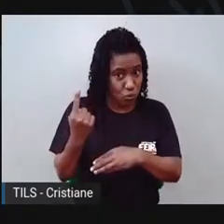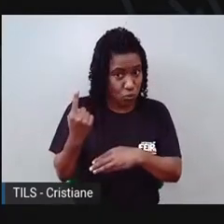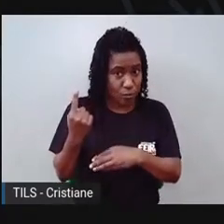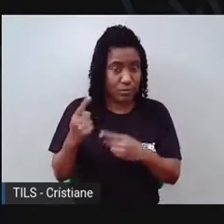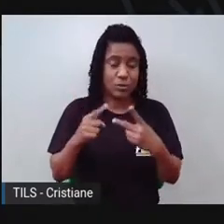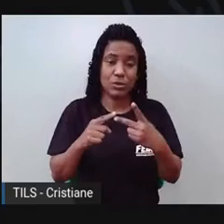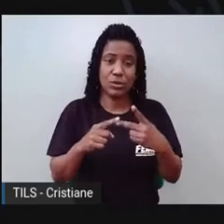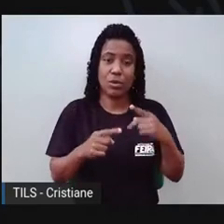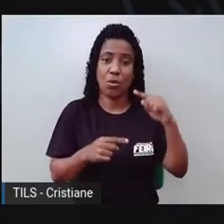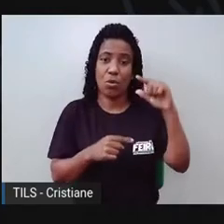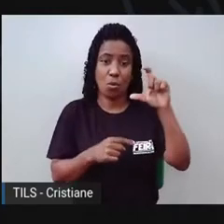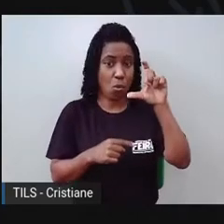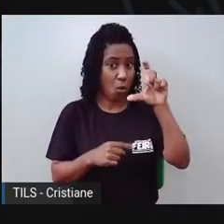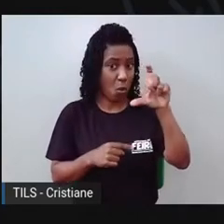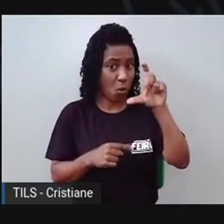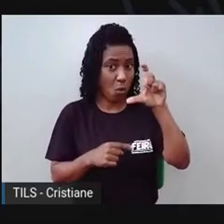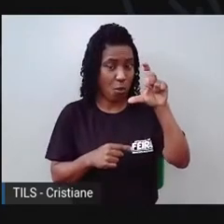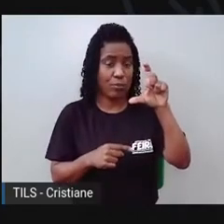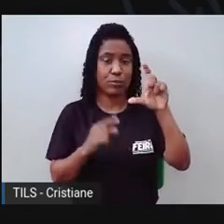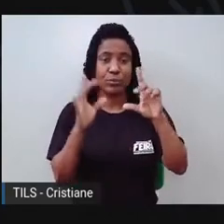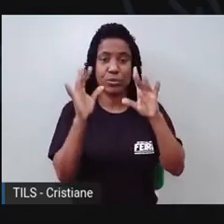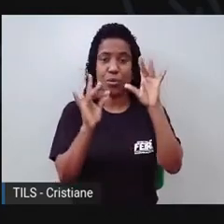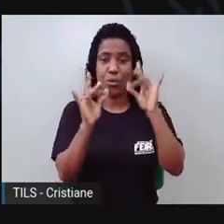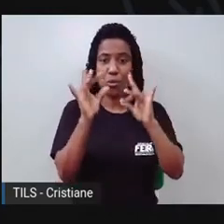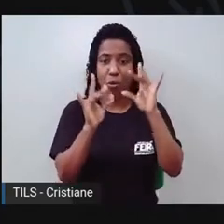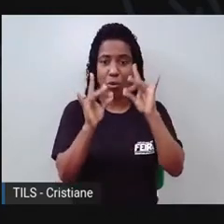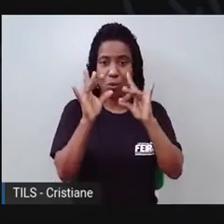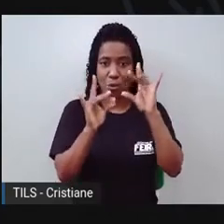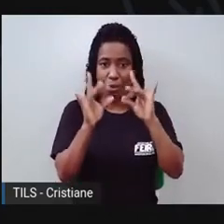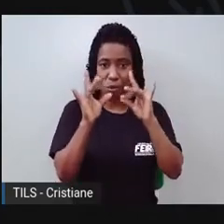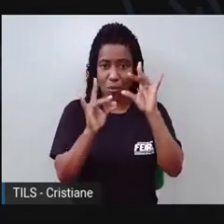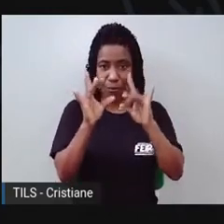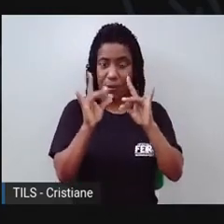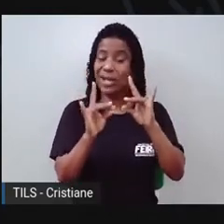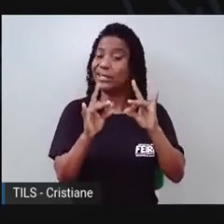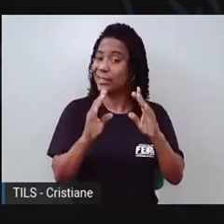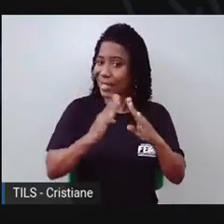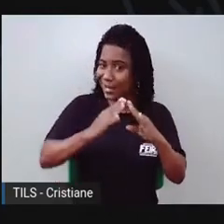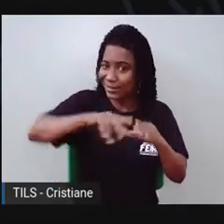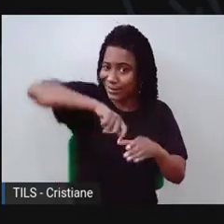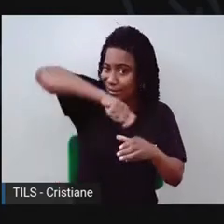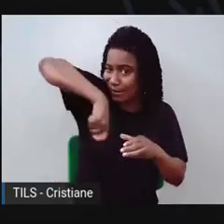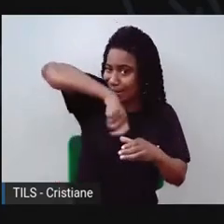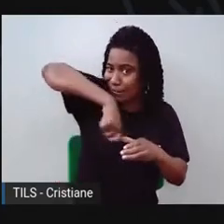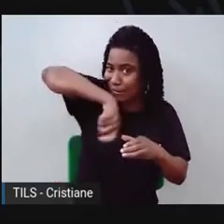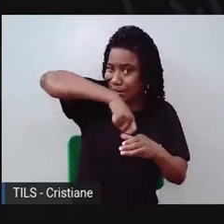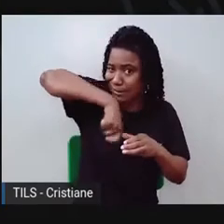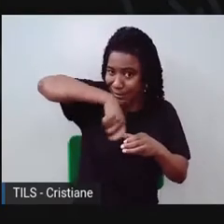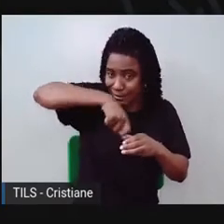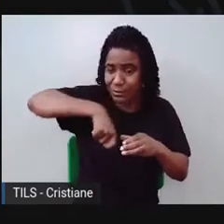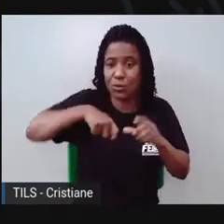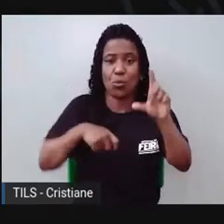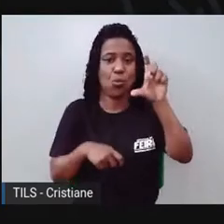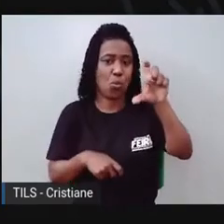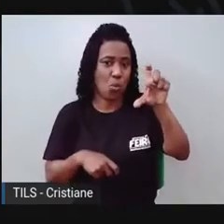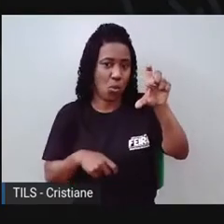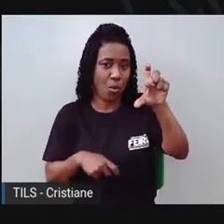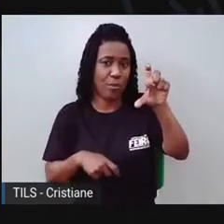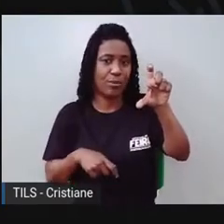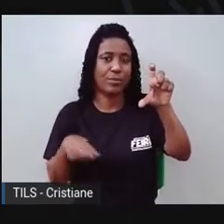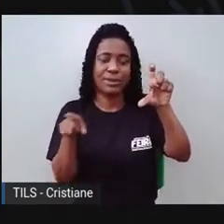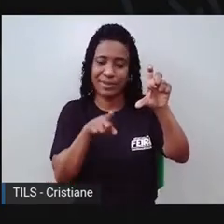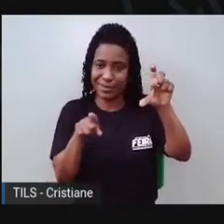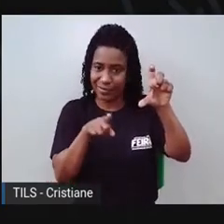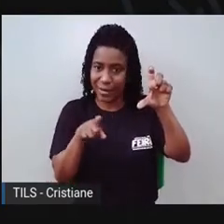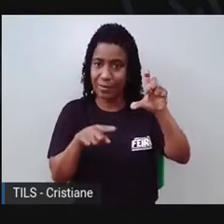um copo de cola, né? Se for aquela feita em casa, é um copo também. Um copo de cola para um